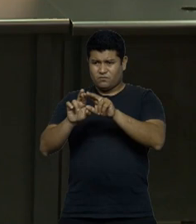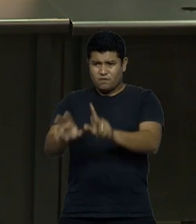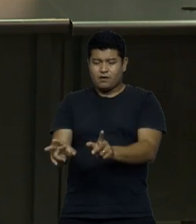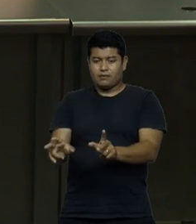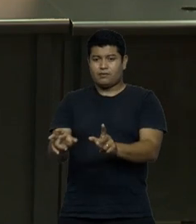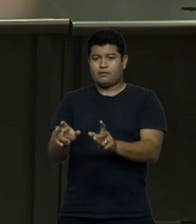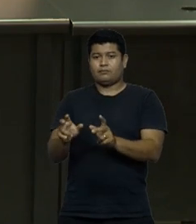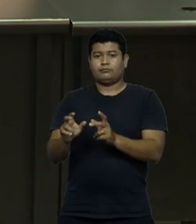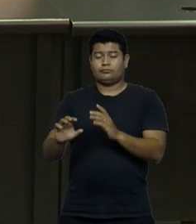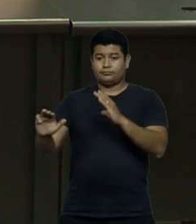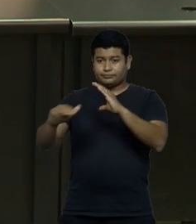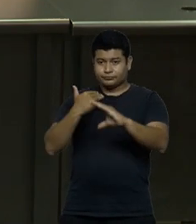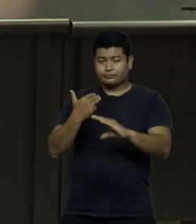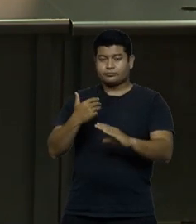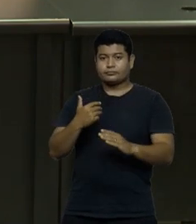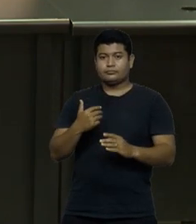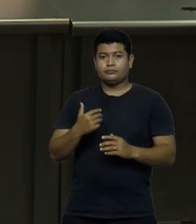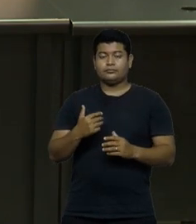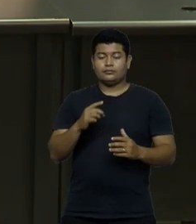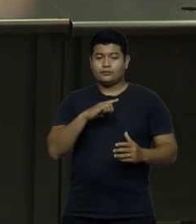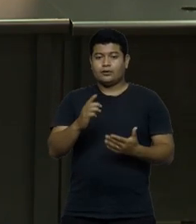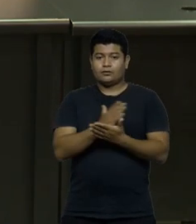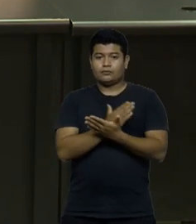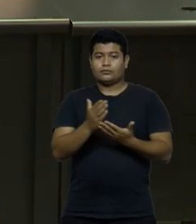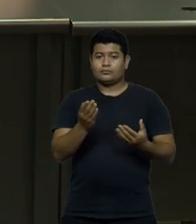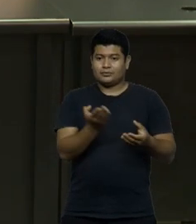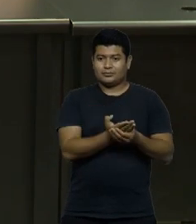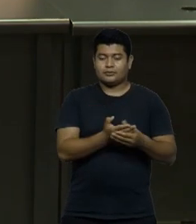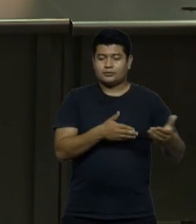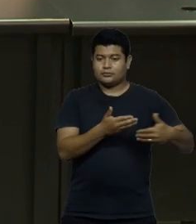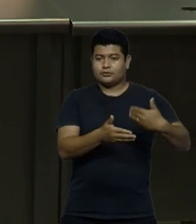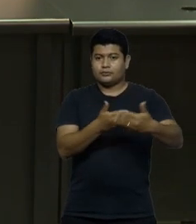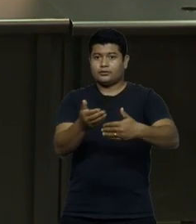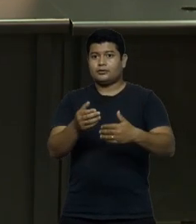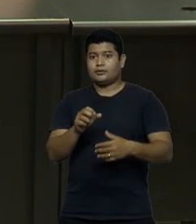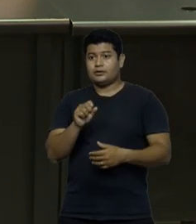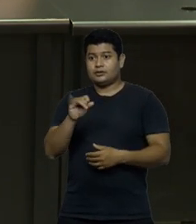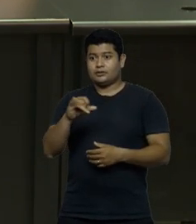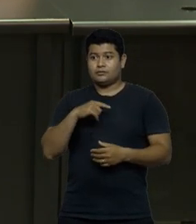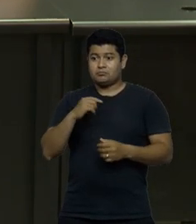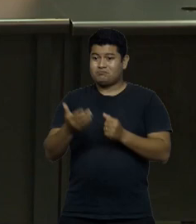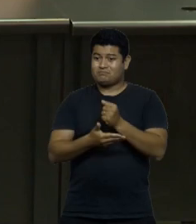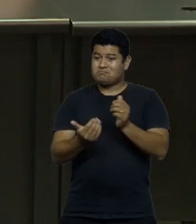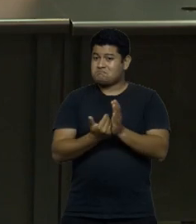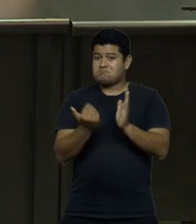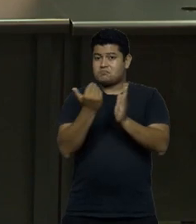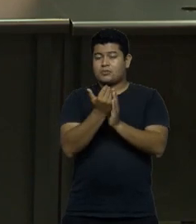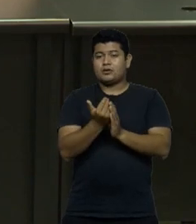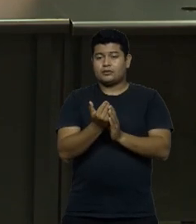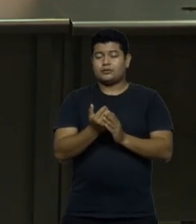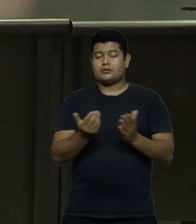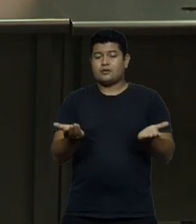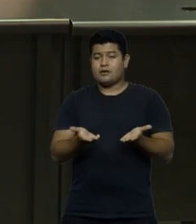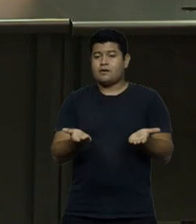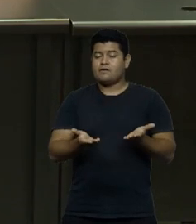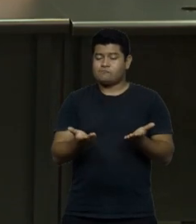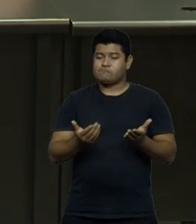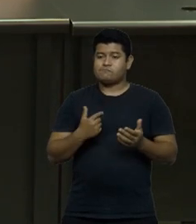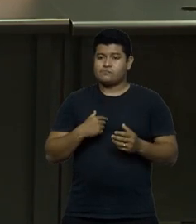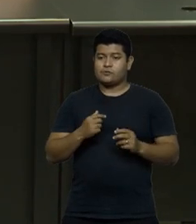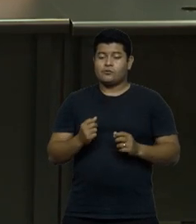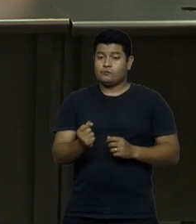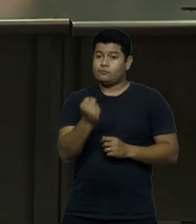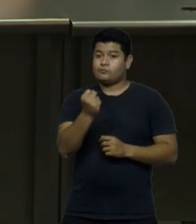Público nós temos já procedimentos em andamento Mas claro que quanto mais embasados mas estivermos com esses elementos concretos mais